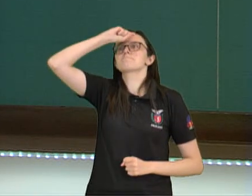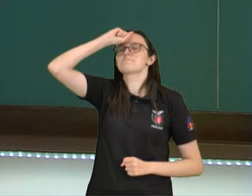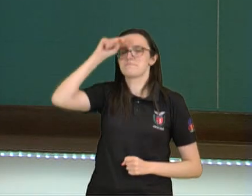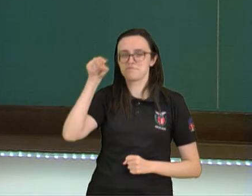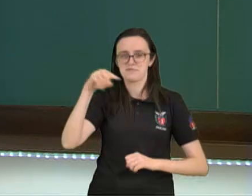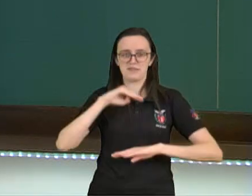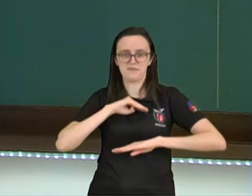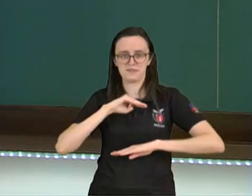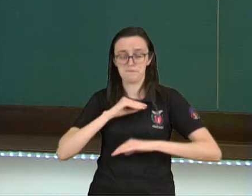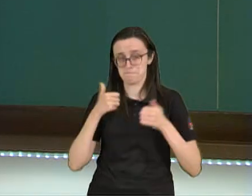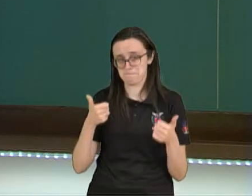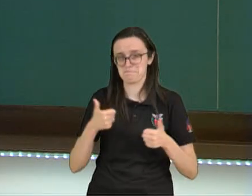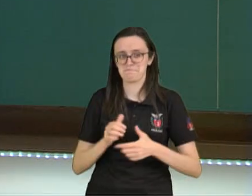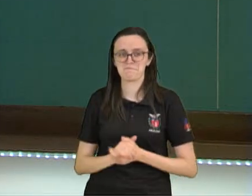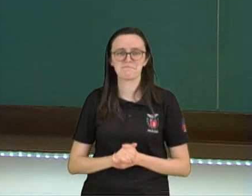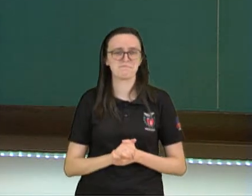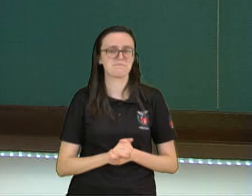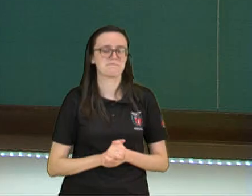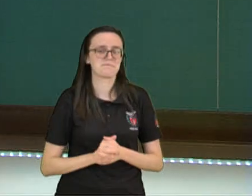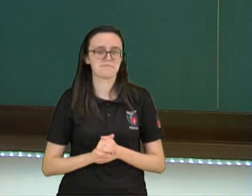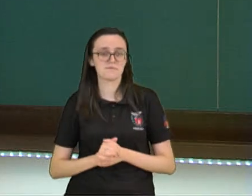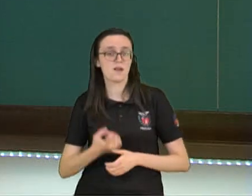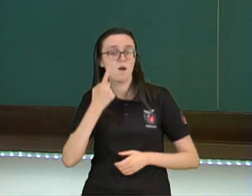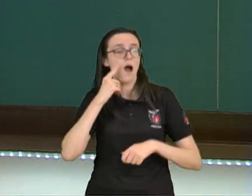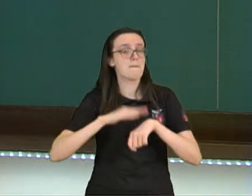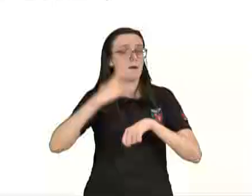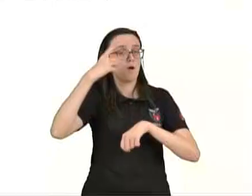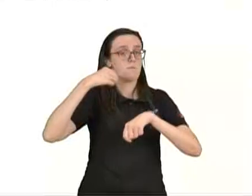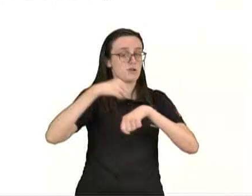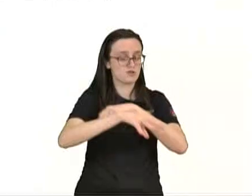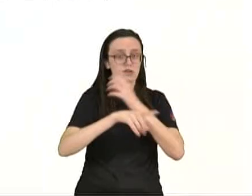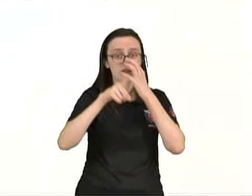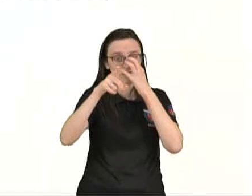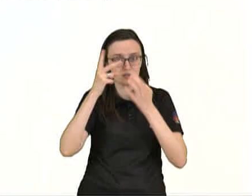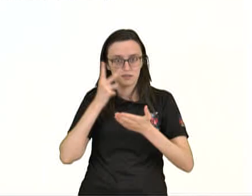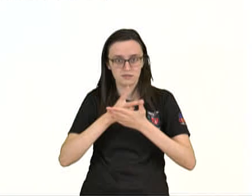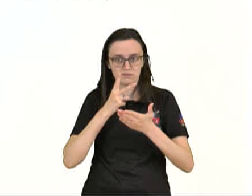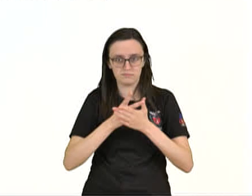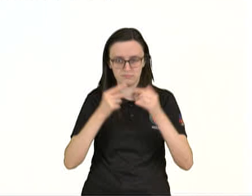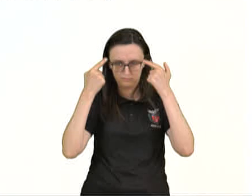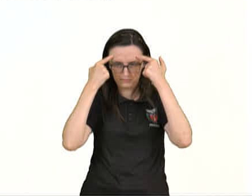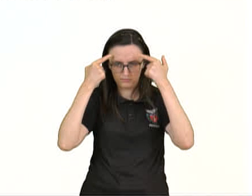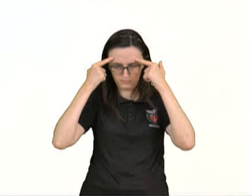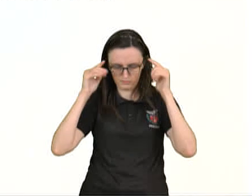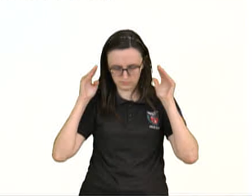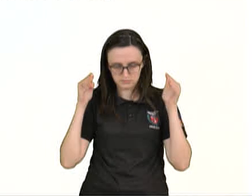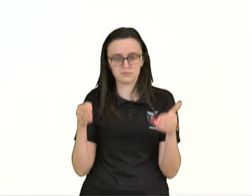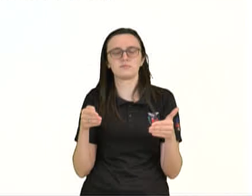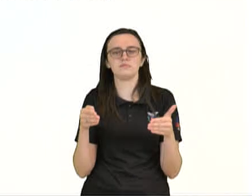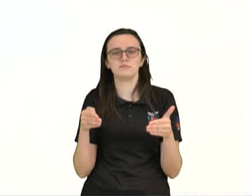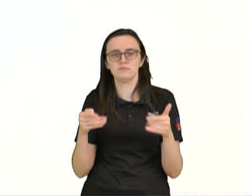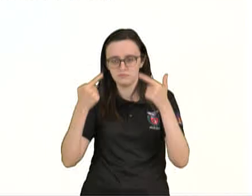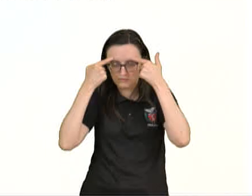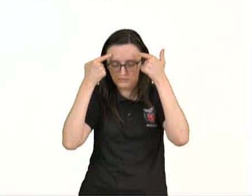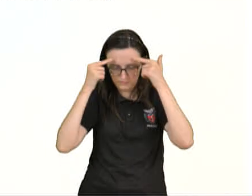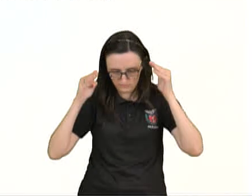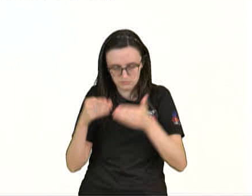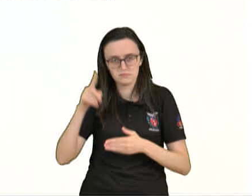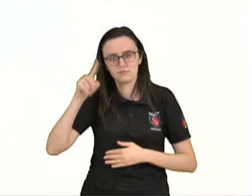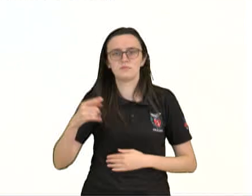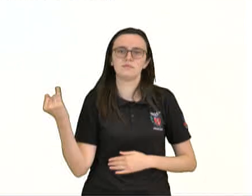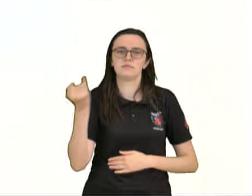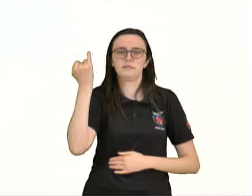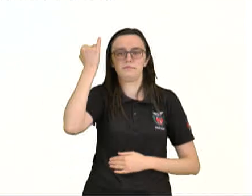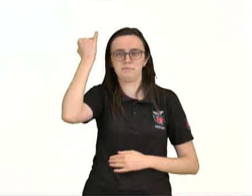essa situação, ok? Olha mais uma dica, mantenha-se concentrado. Concentração é muito